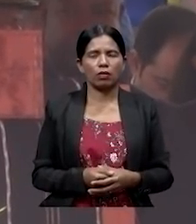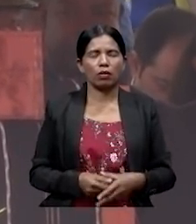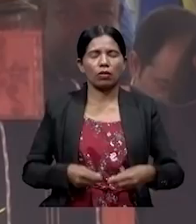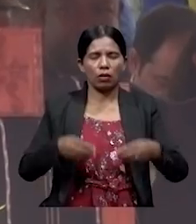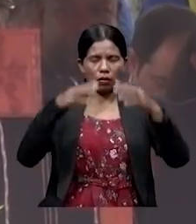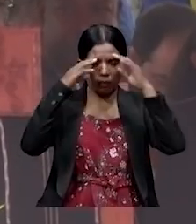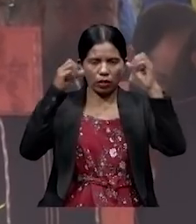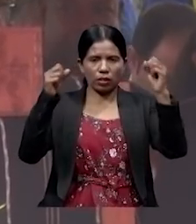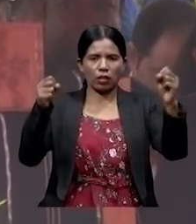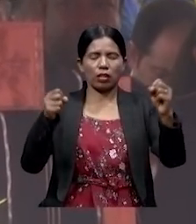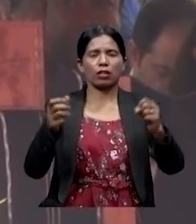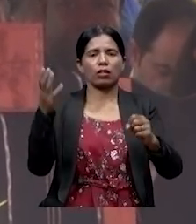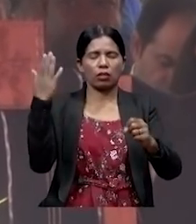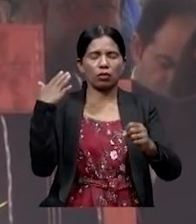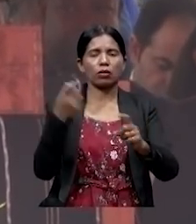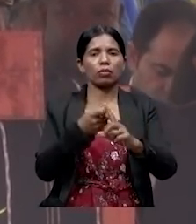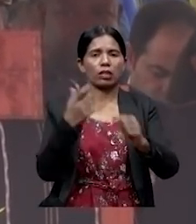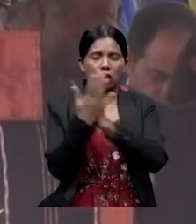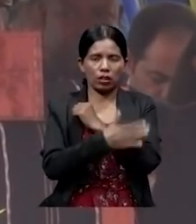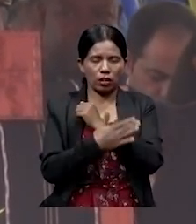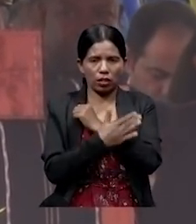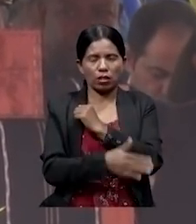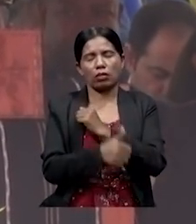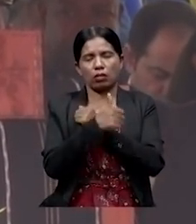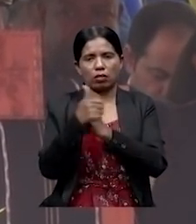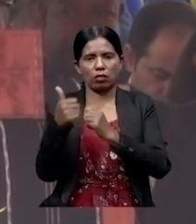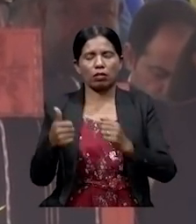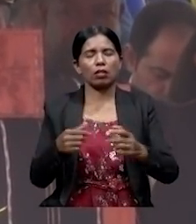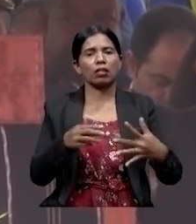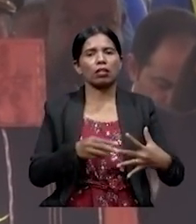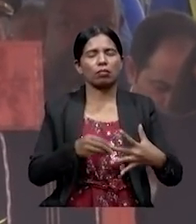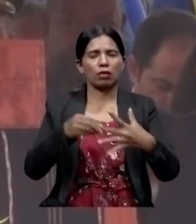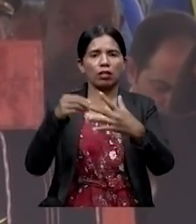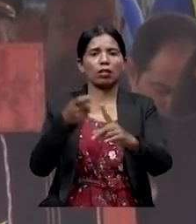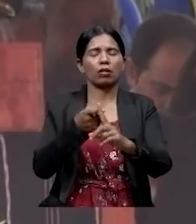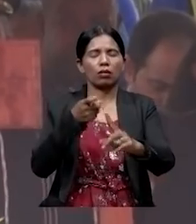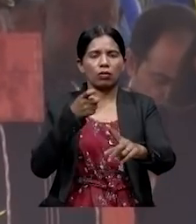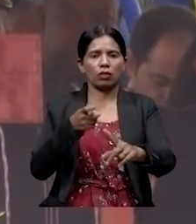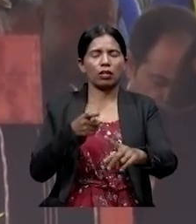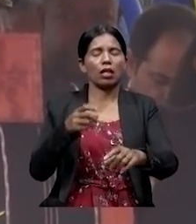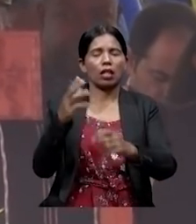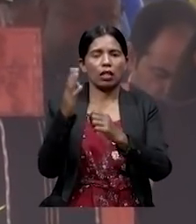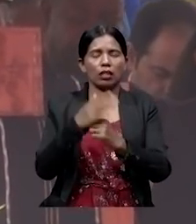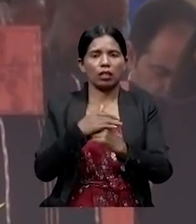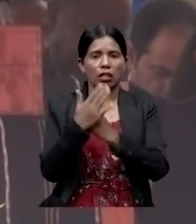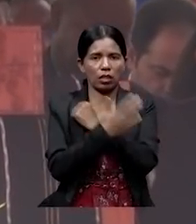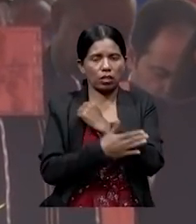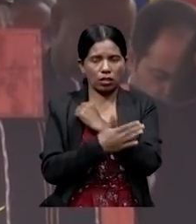co-presidente de Diálogo Civilizações, enviado especial Noruega Nia, ba questão Barak